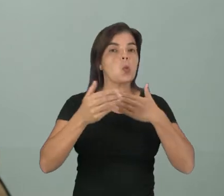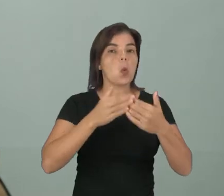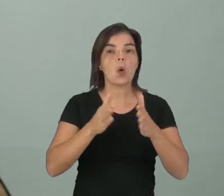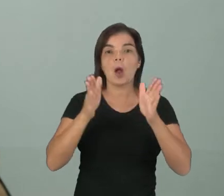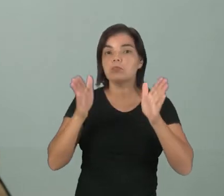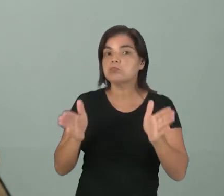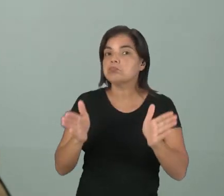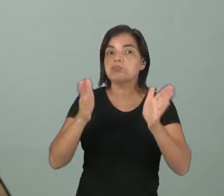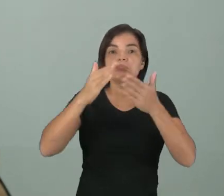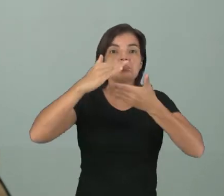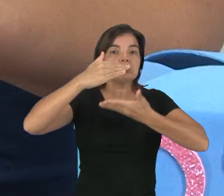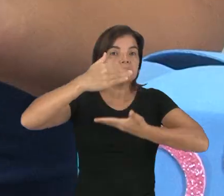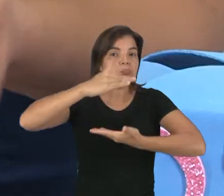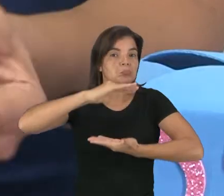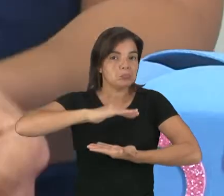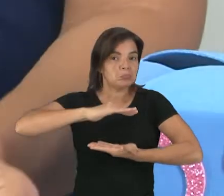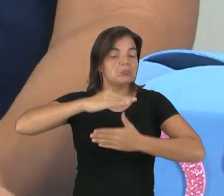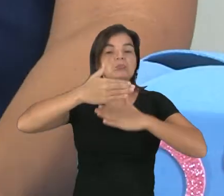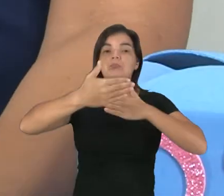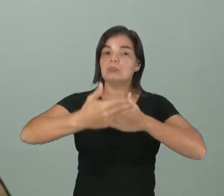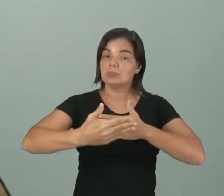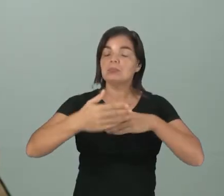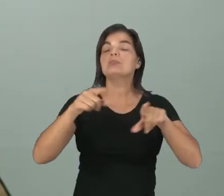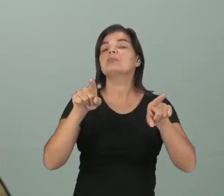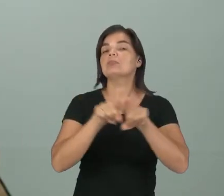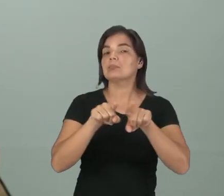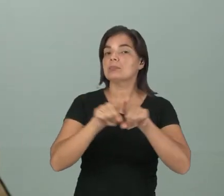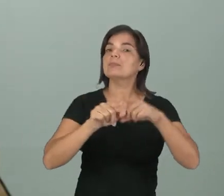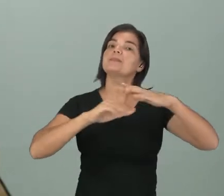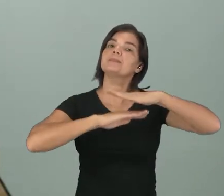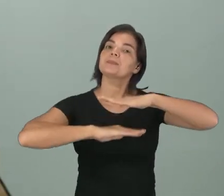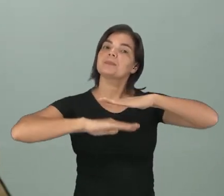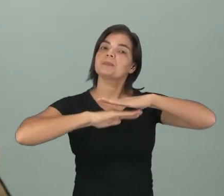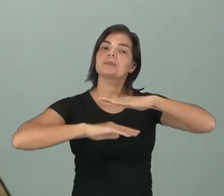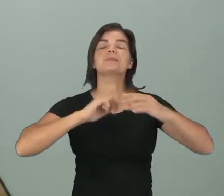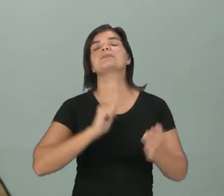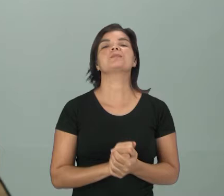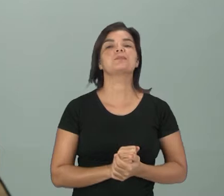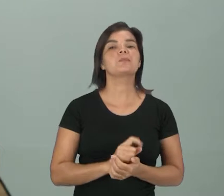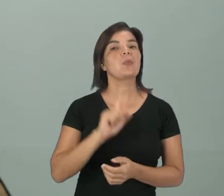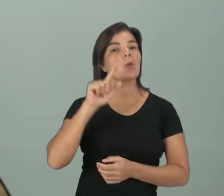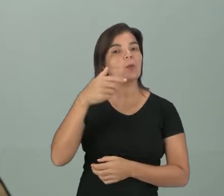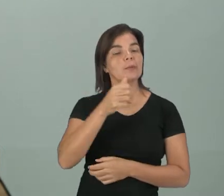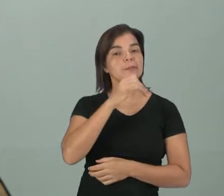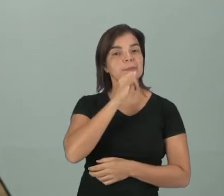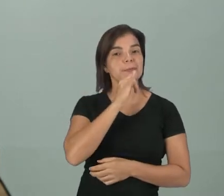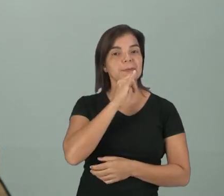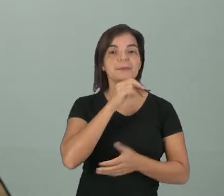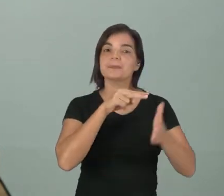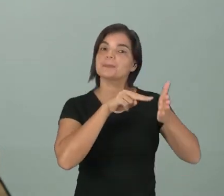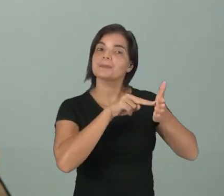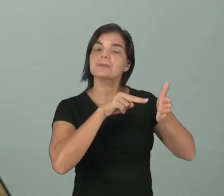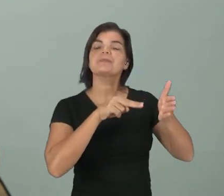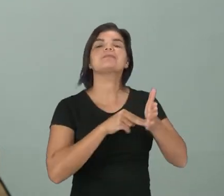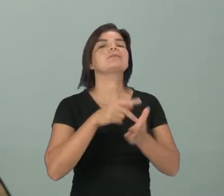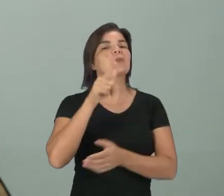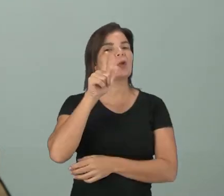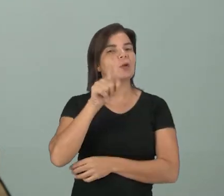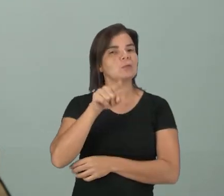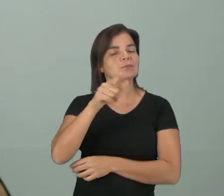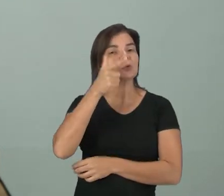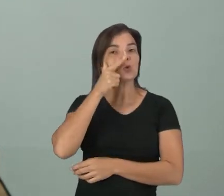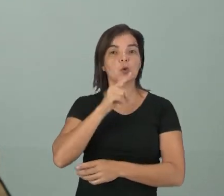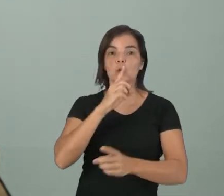uma das suas faces pode servir como base. Mas eu trouxe para vocês aqui um outro prisma, e nesse sim nós